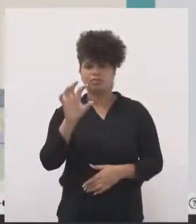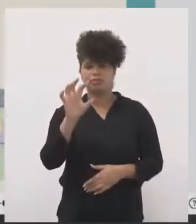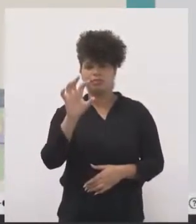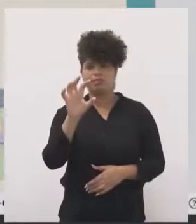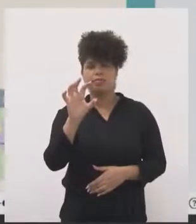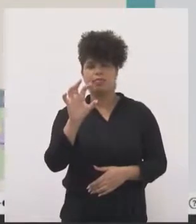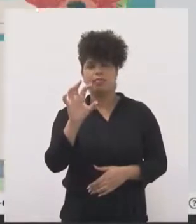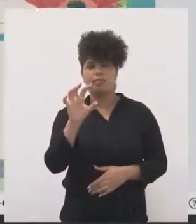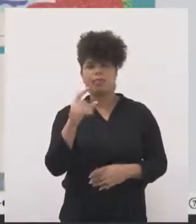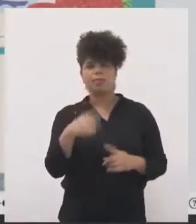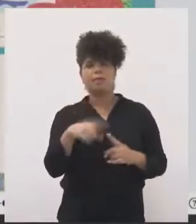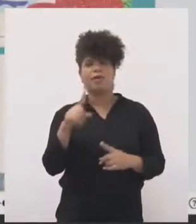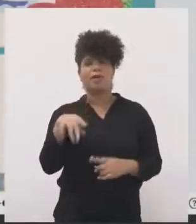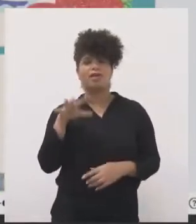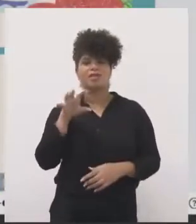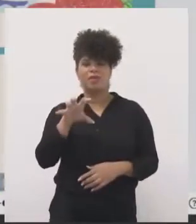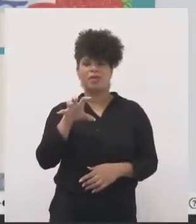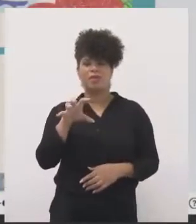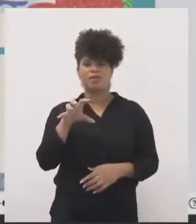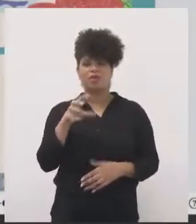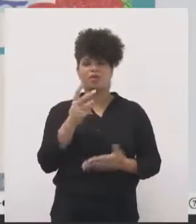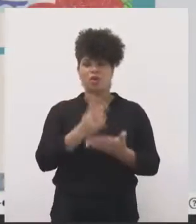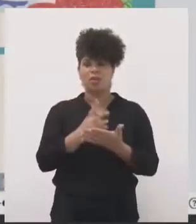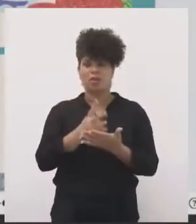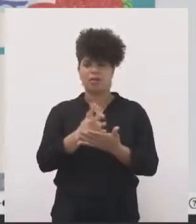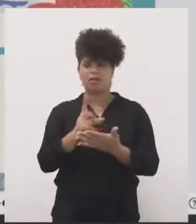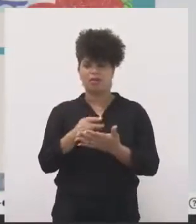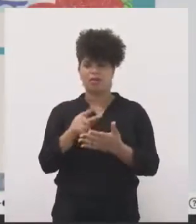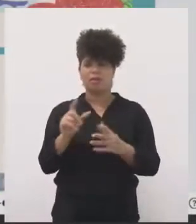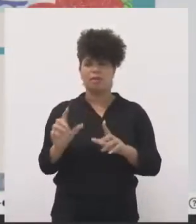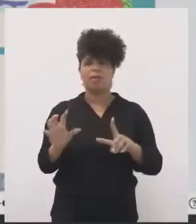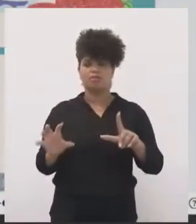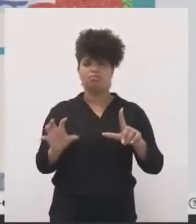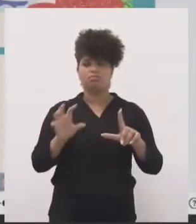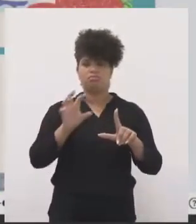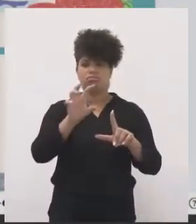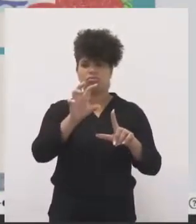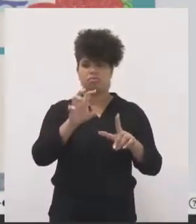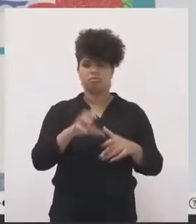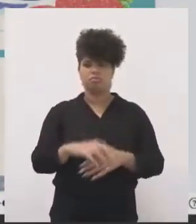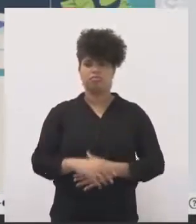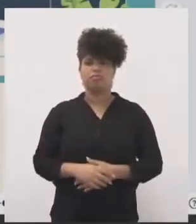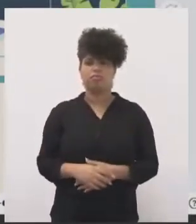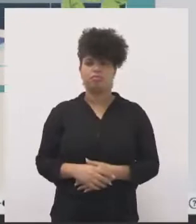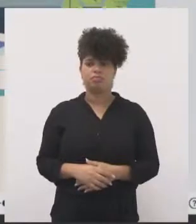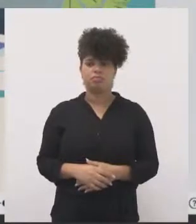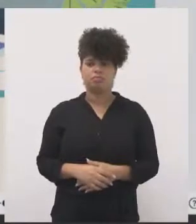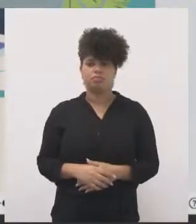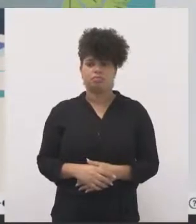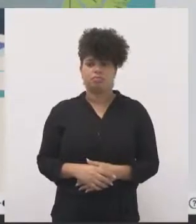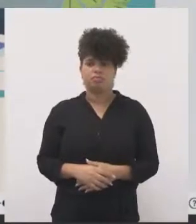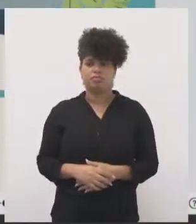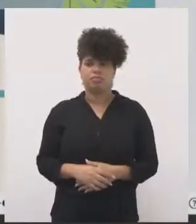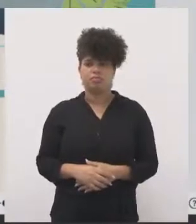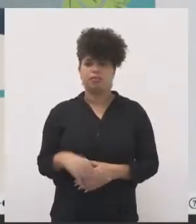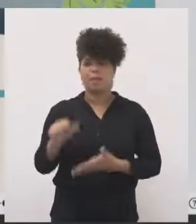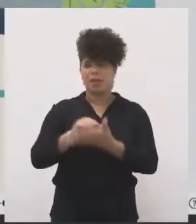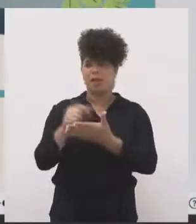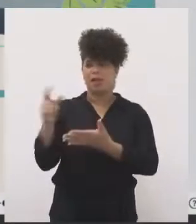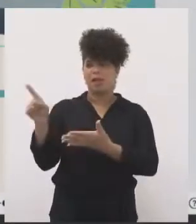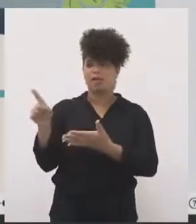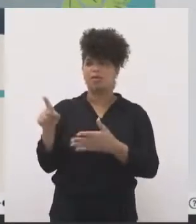o elemento ele é colado na mesma posição da página que eu estou copiando. Então, eu vou tirar esse dinossauro daqui,